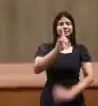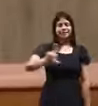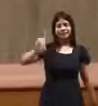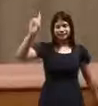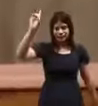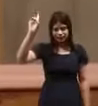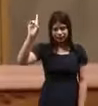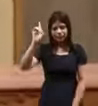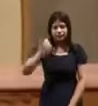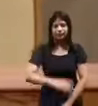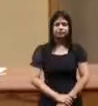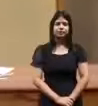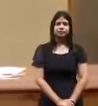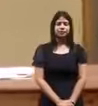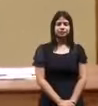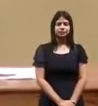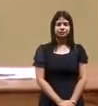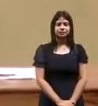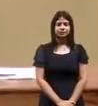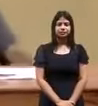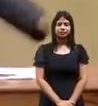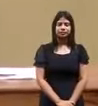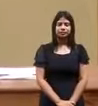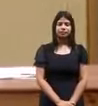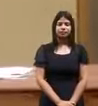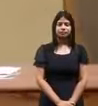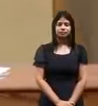Oh, aleluia.